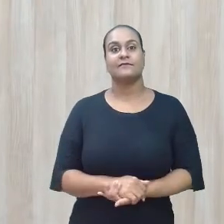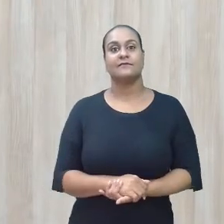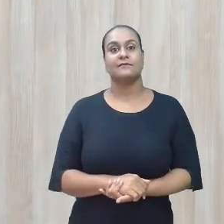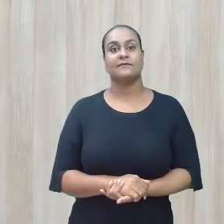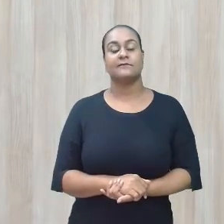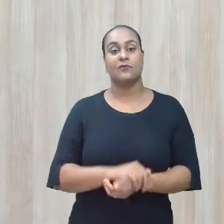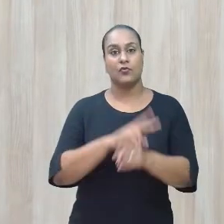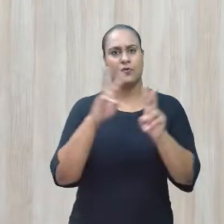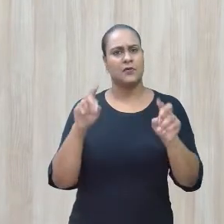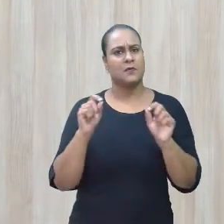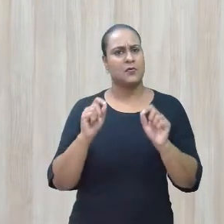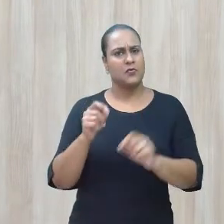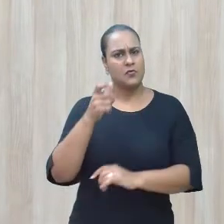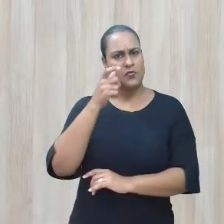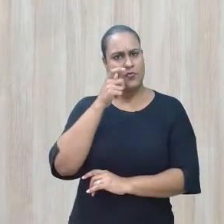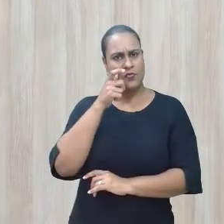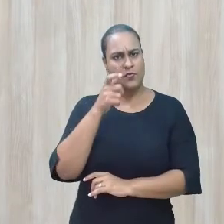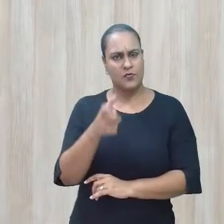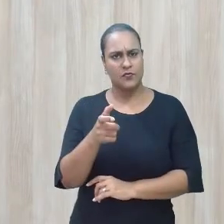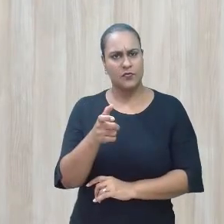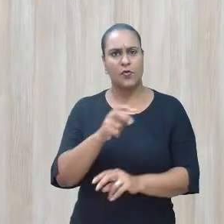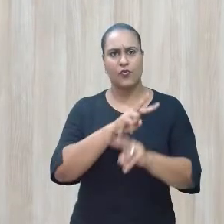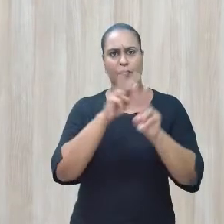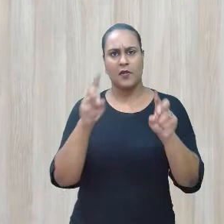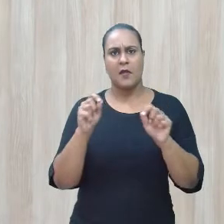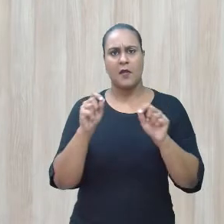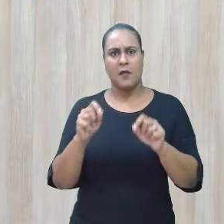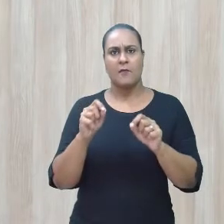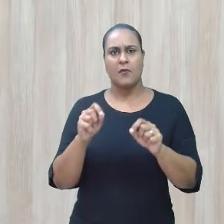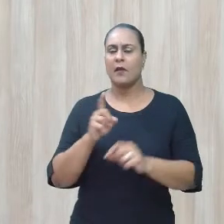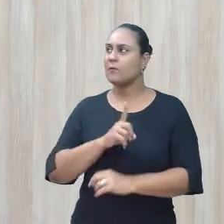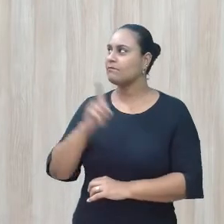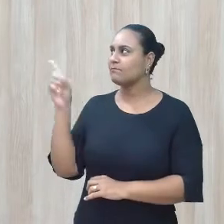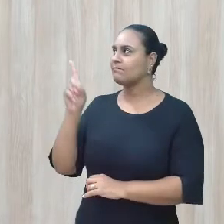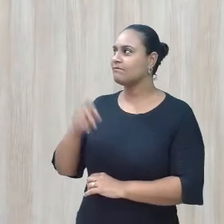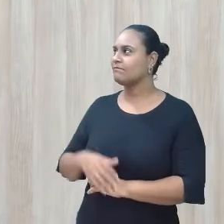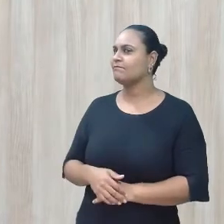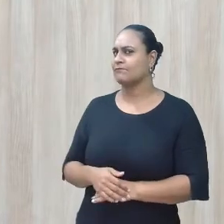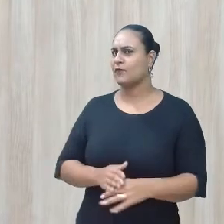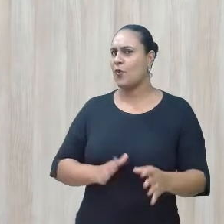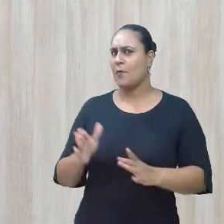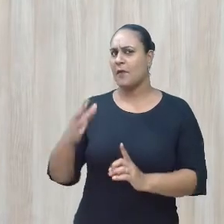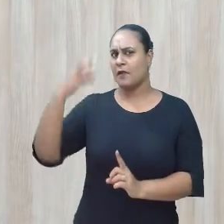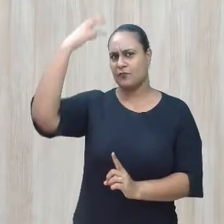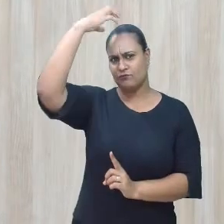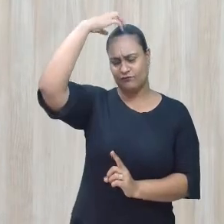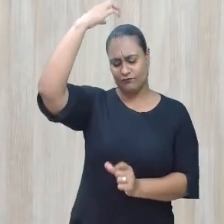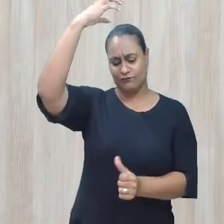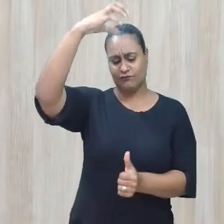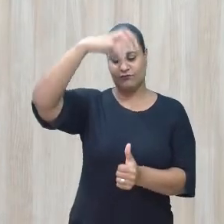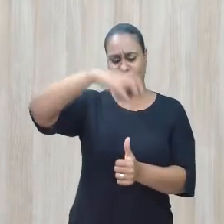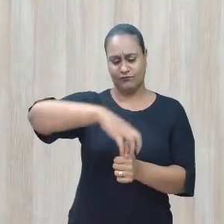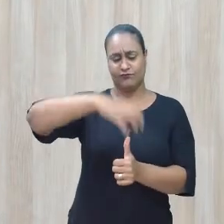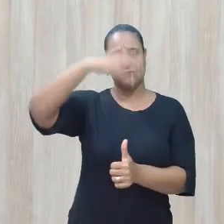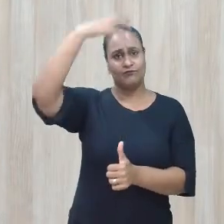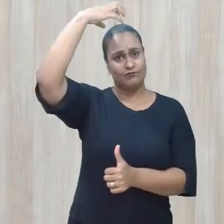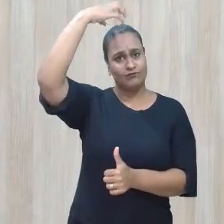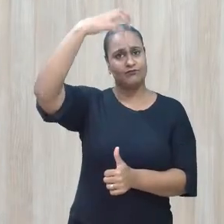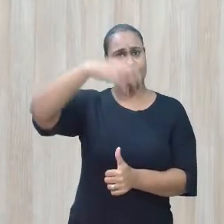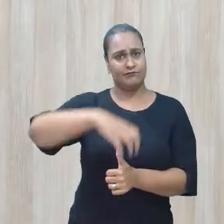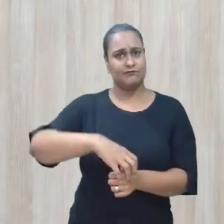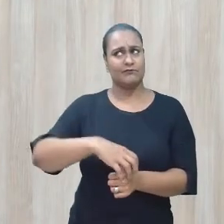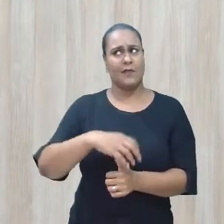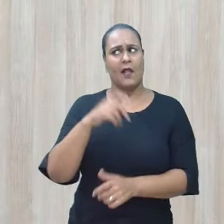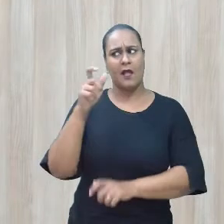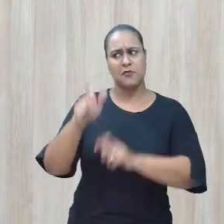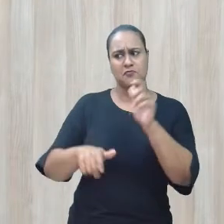hoje ele é muito interessante. Nós vamos falar sobre o período regencial. Na aula passada até chamei a atenção. O pessoal tem me perguntado